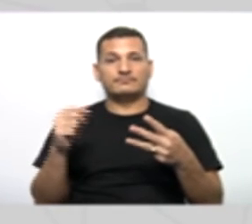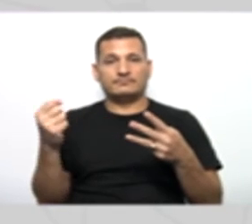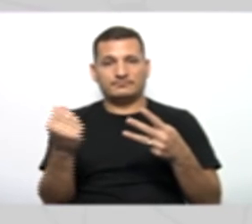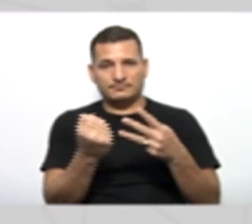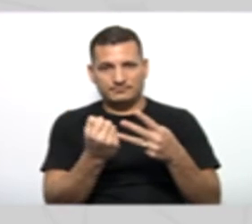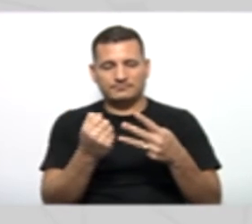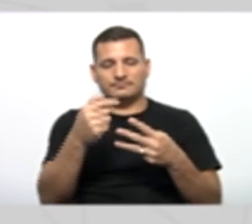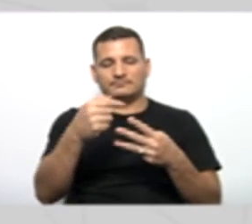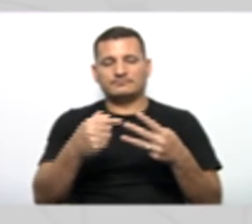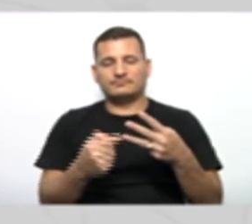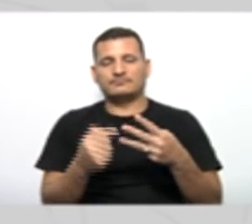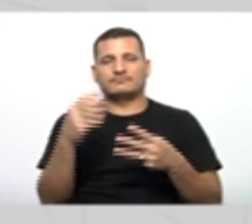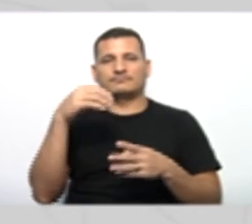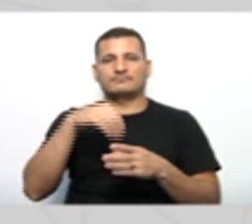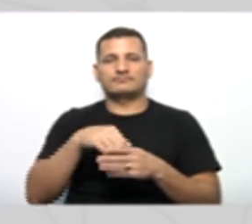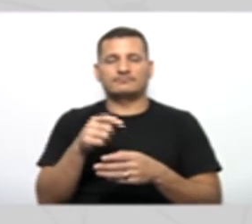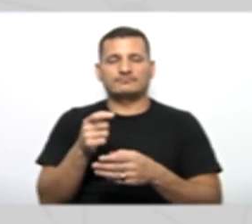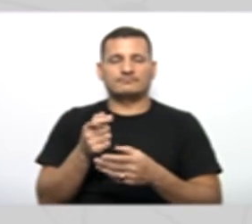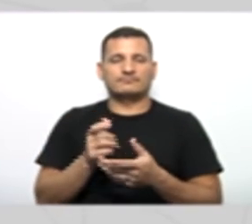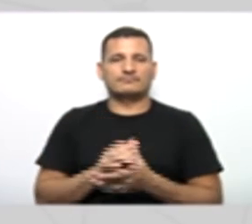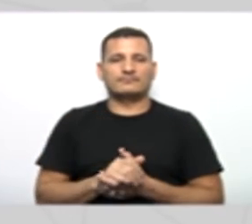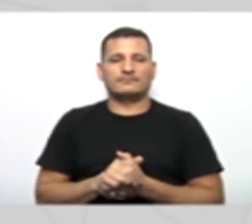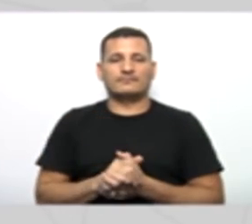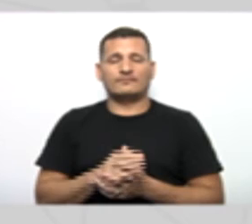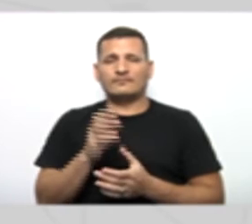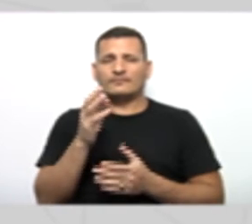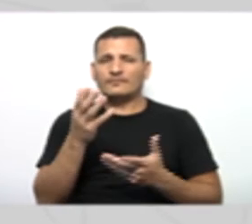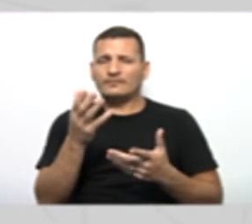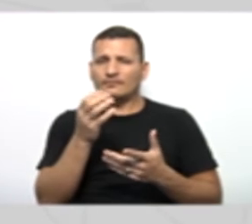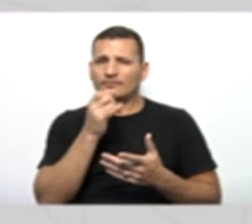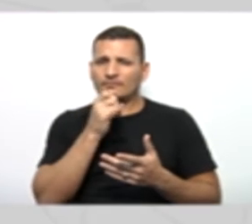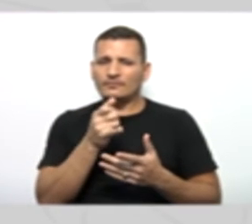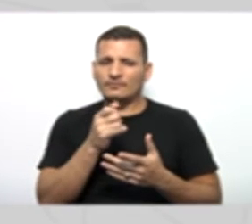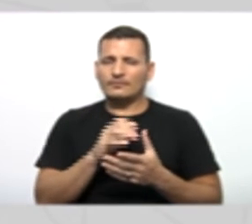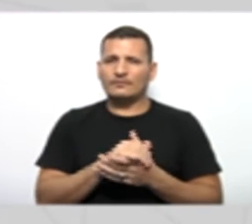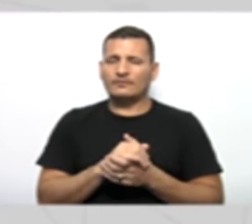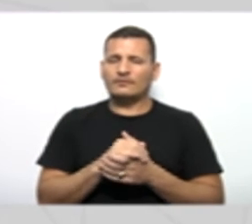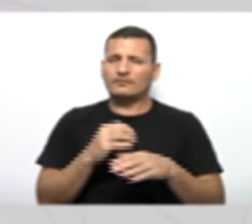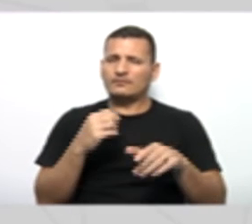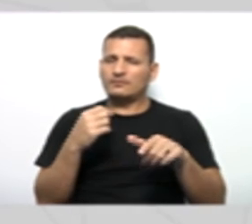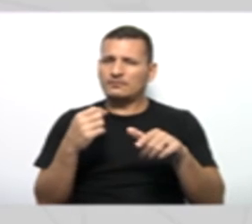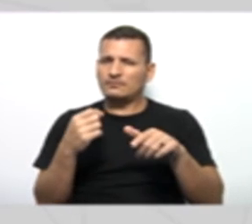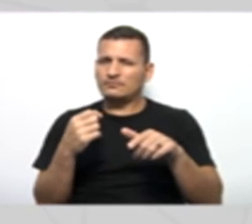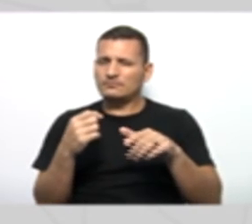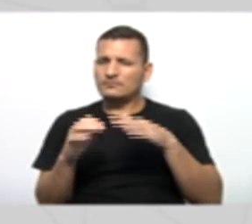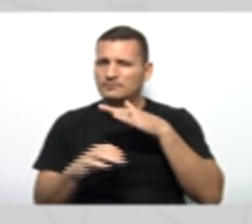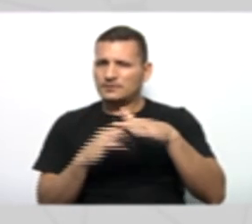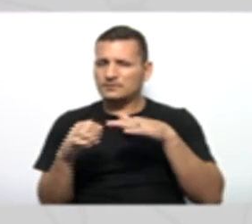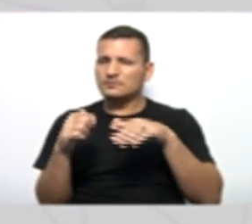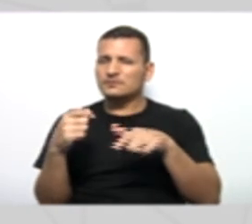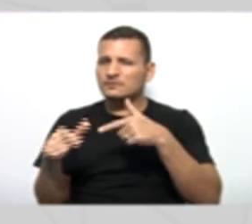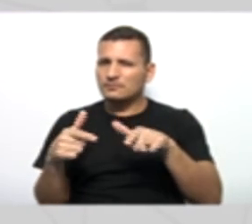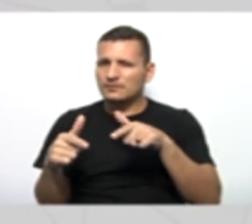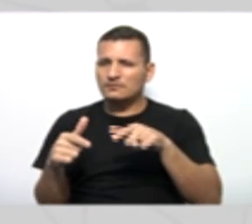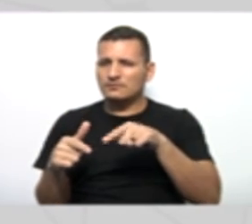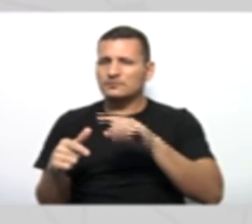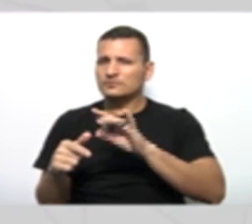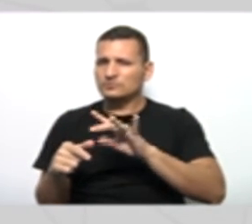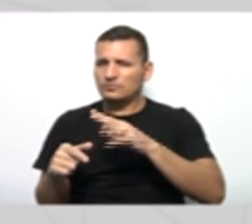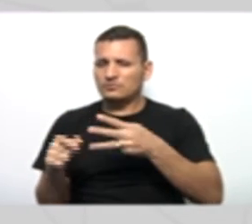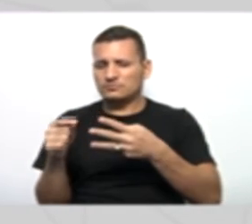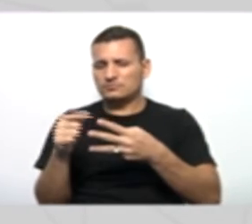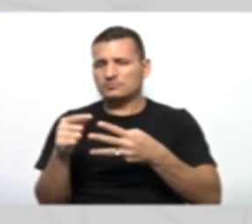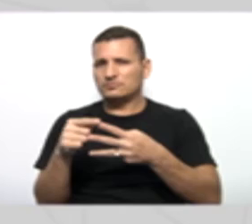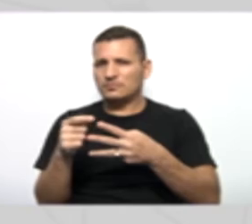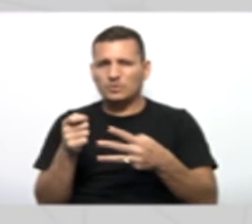social. Então, se uma atividade só for sustentável pelo tripé